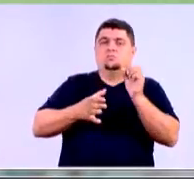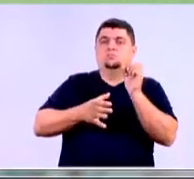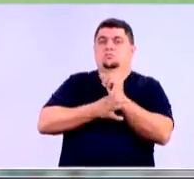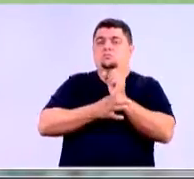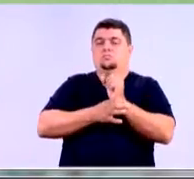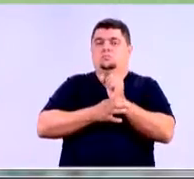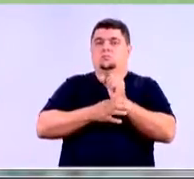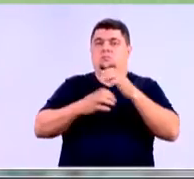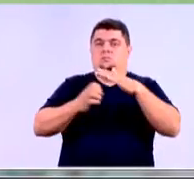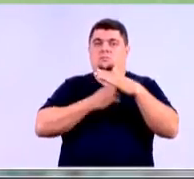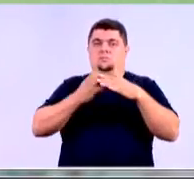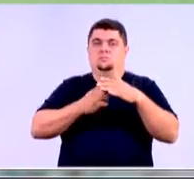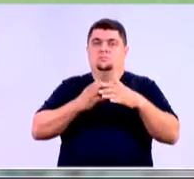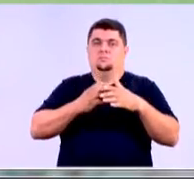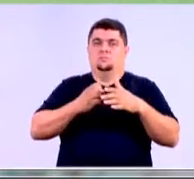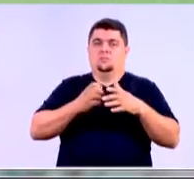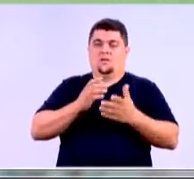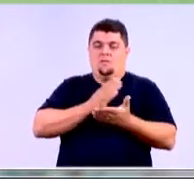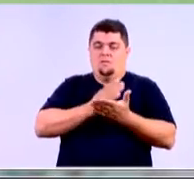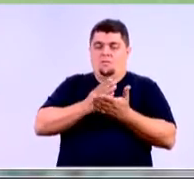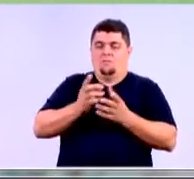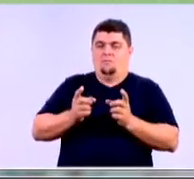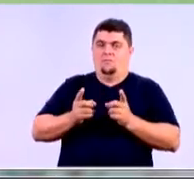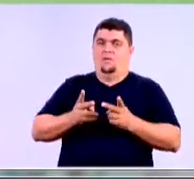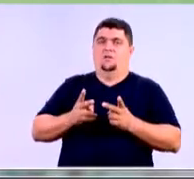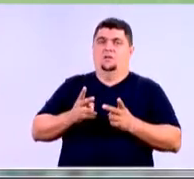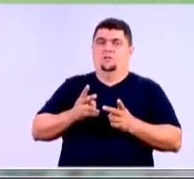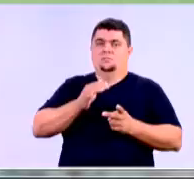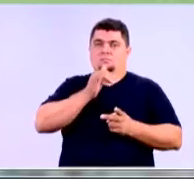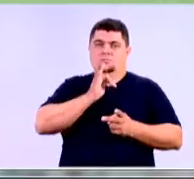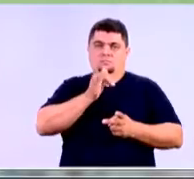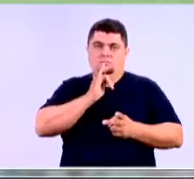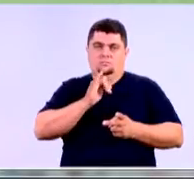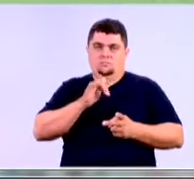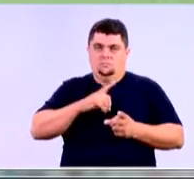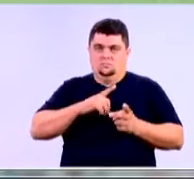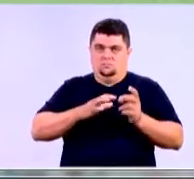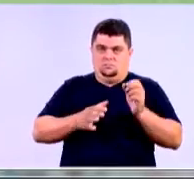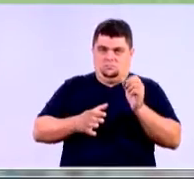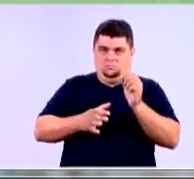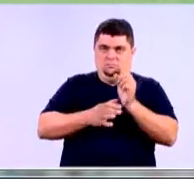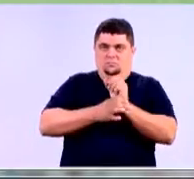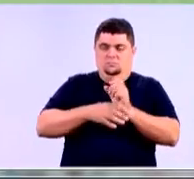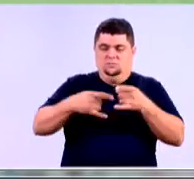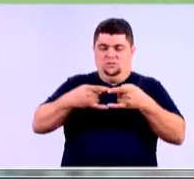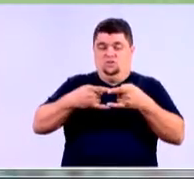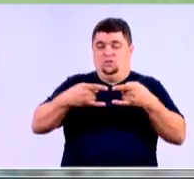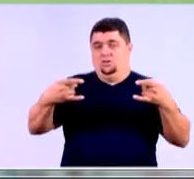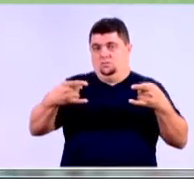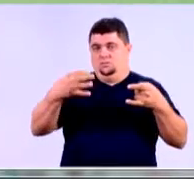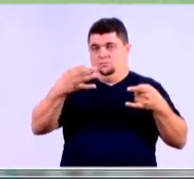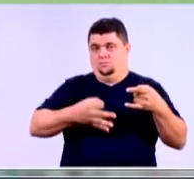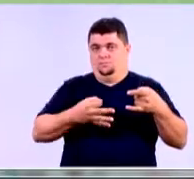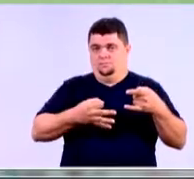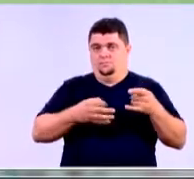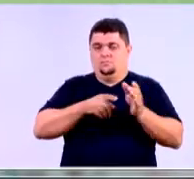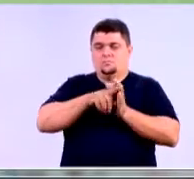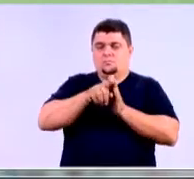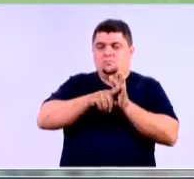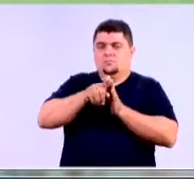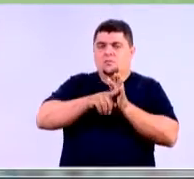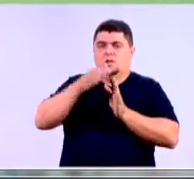pequenas empresas na hora de vender a prazo, tais como proteção para o recebimento de cheques, consulta